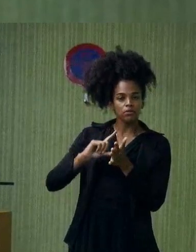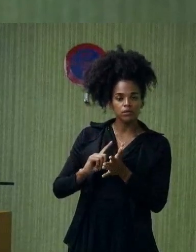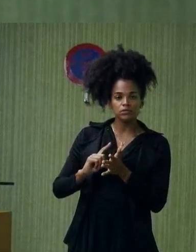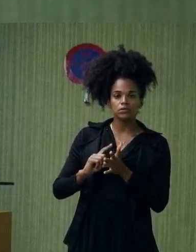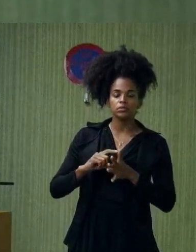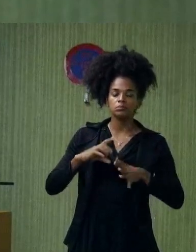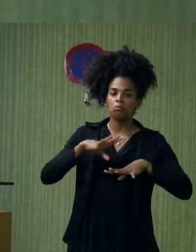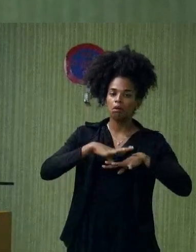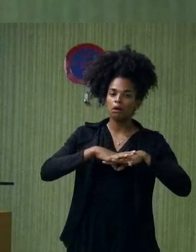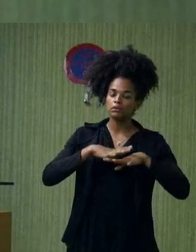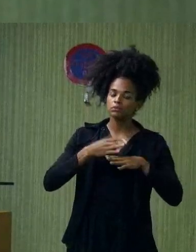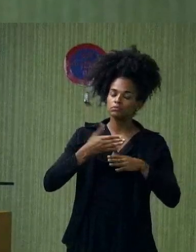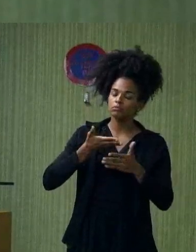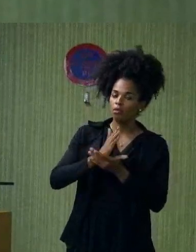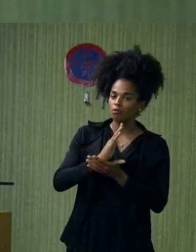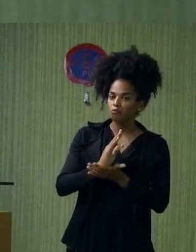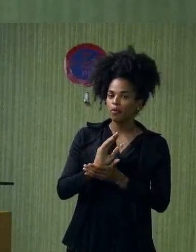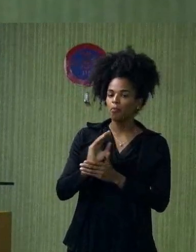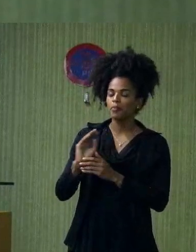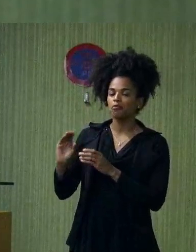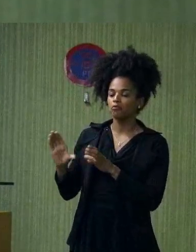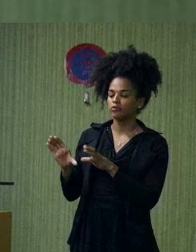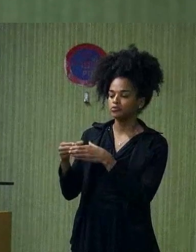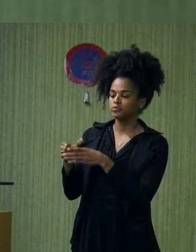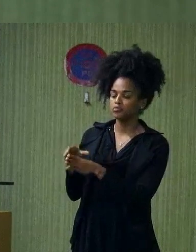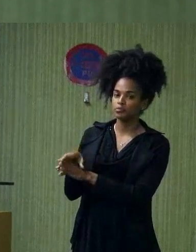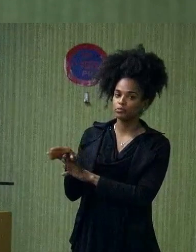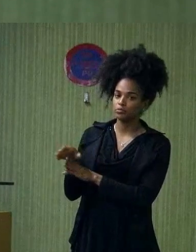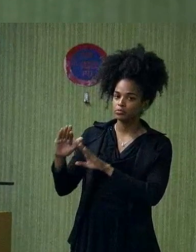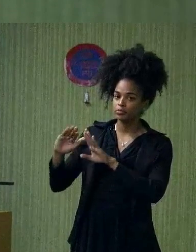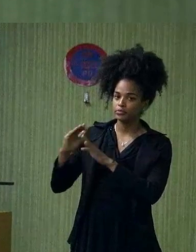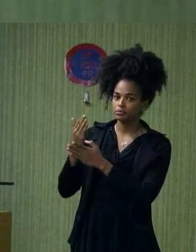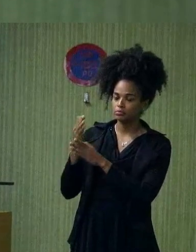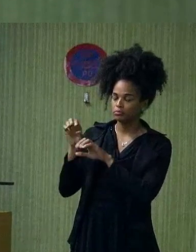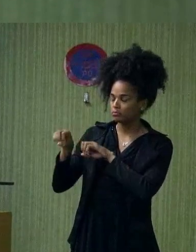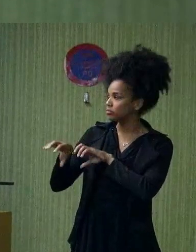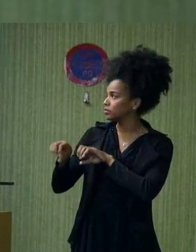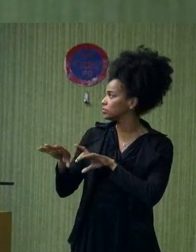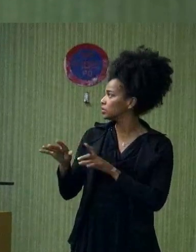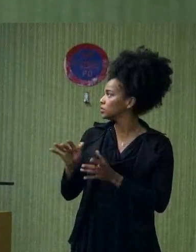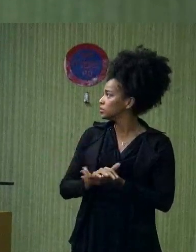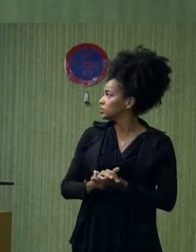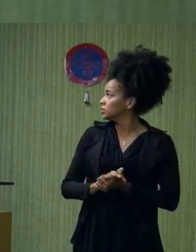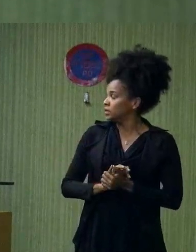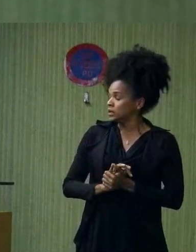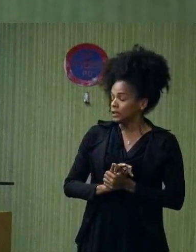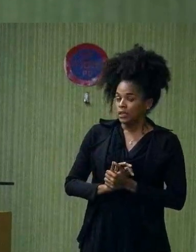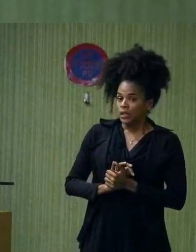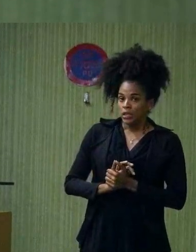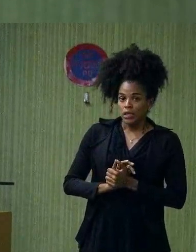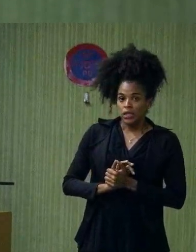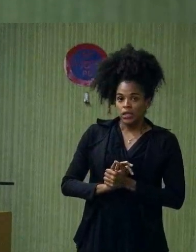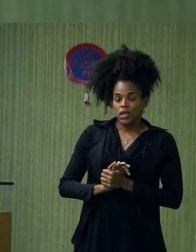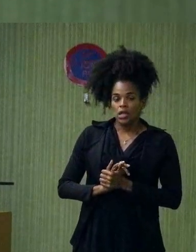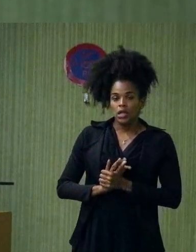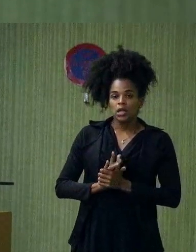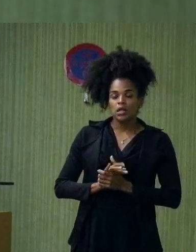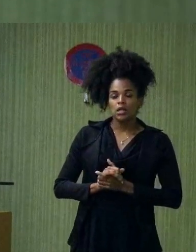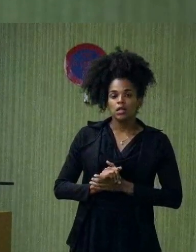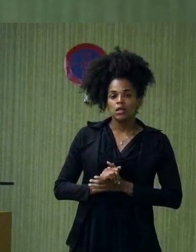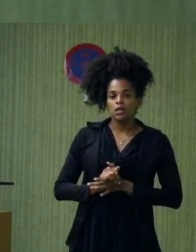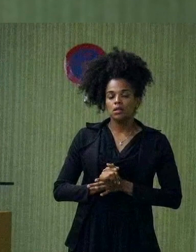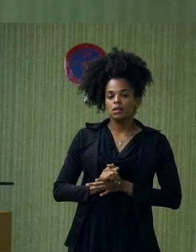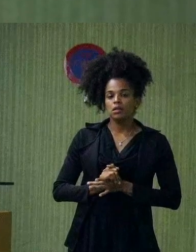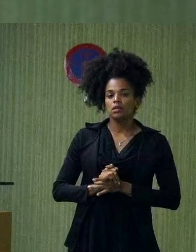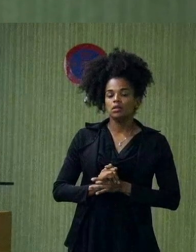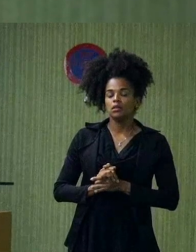conselho de educação pode passar acho que aqui a gente vai mostrar olha os calendários educação infantil fundamental Educação de